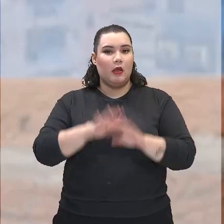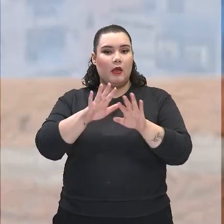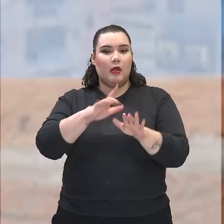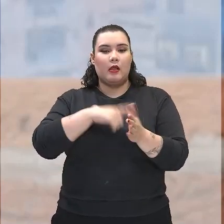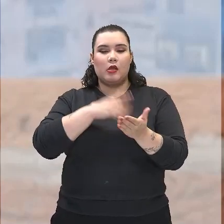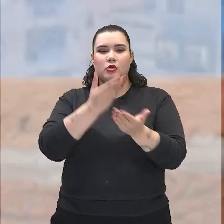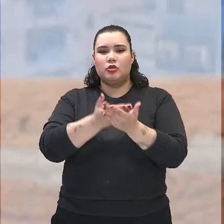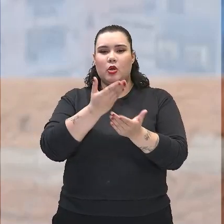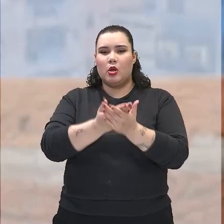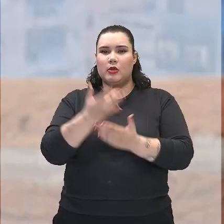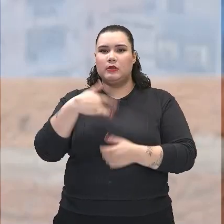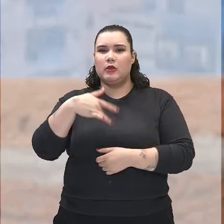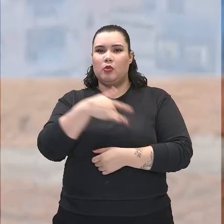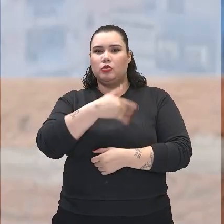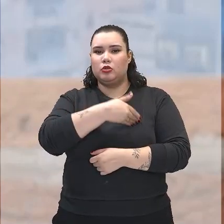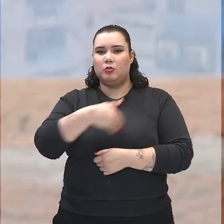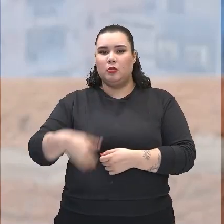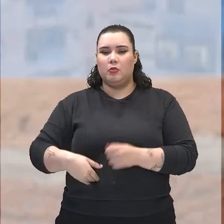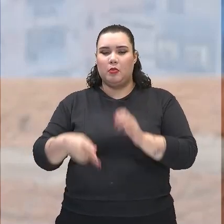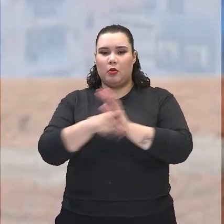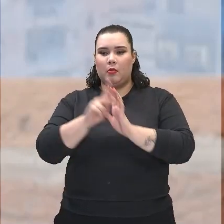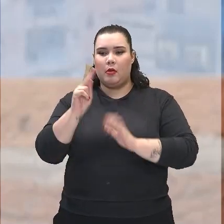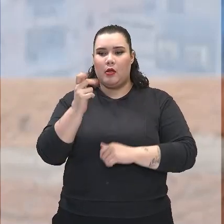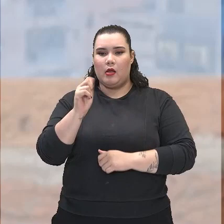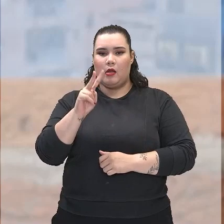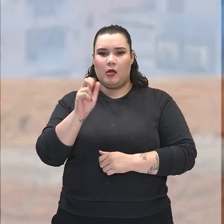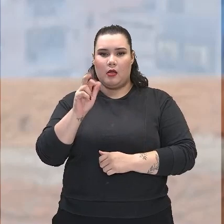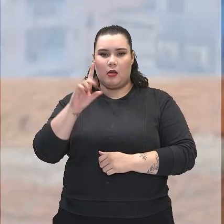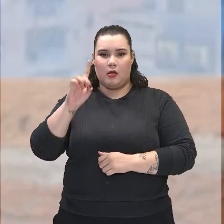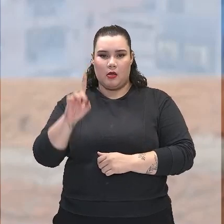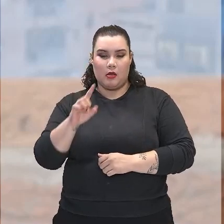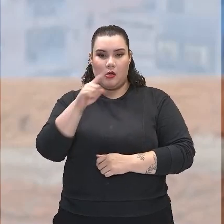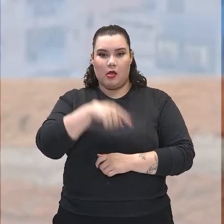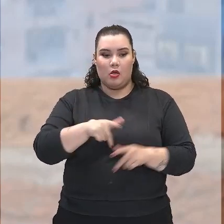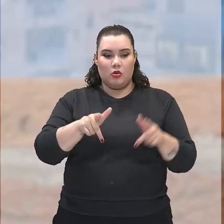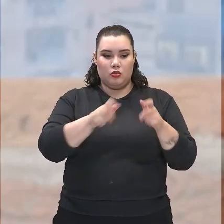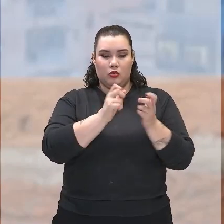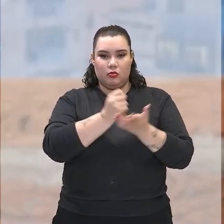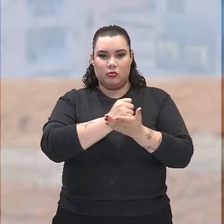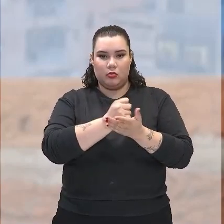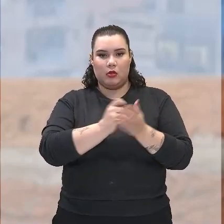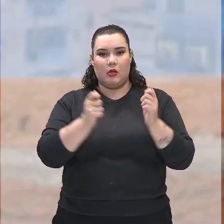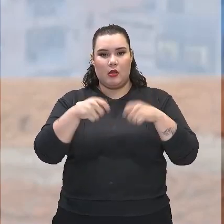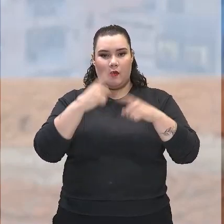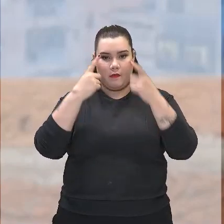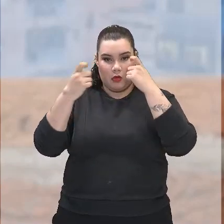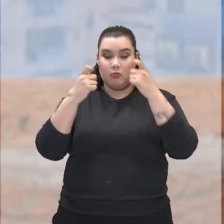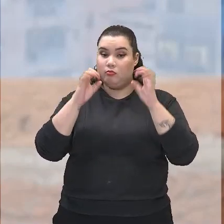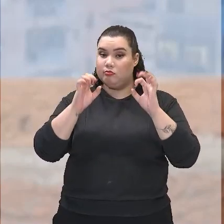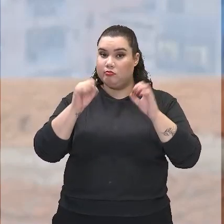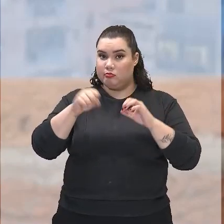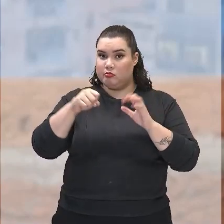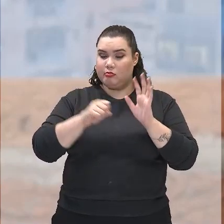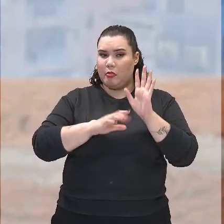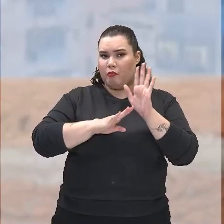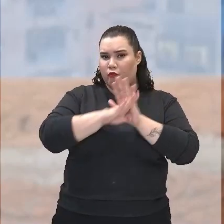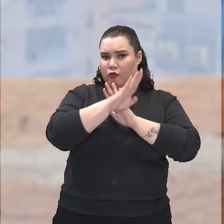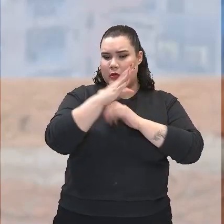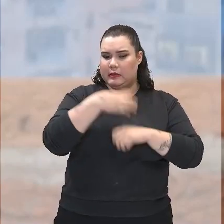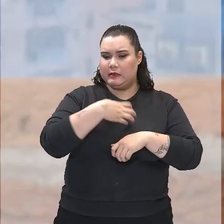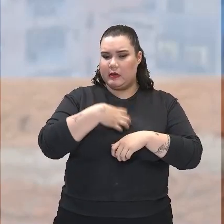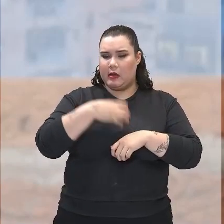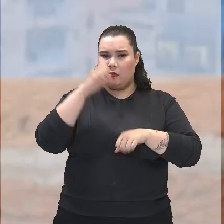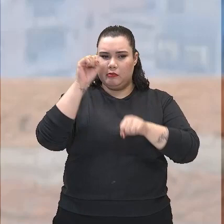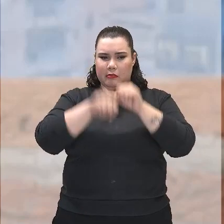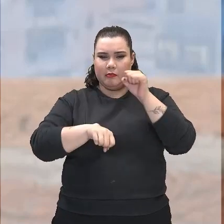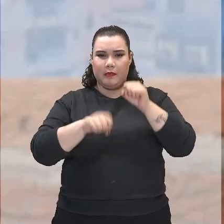Saúde Pública de Harvard, que afirmam que videogames violentos podem aumentar sentimentos agressivos. Mas esses